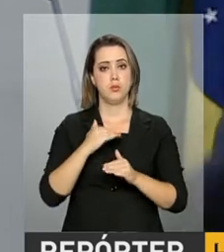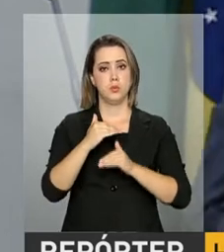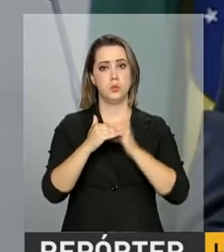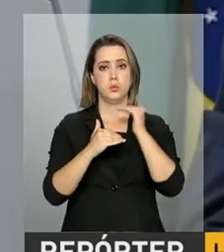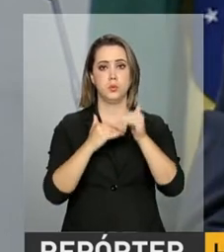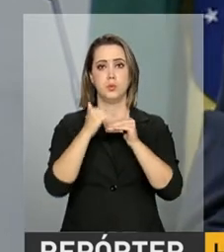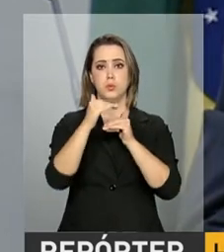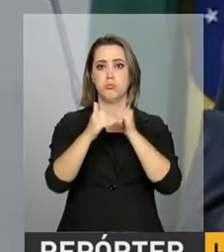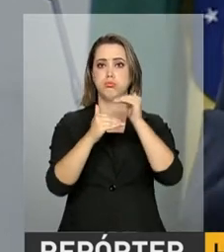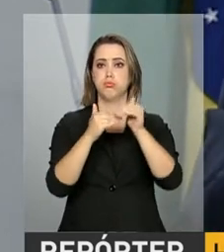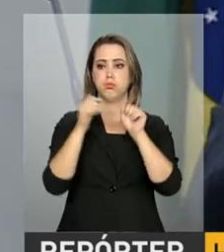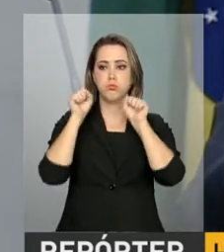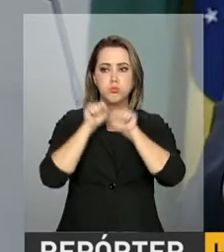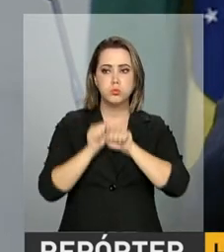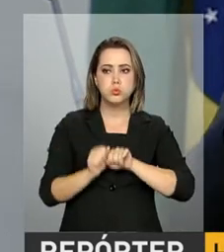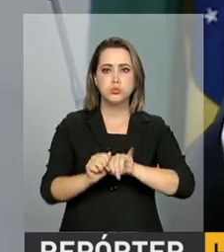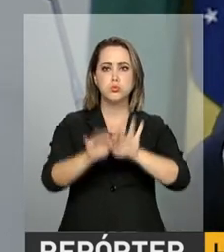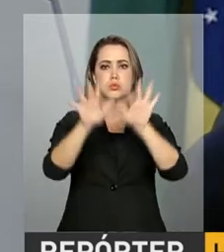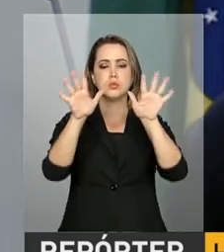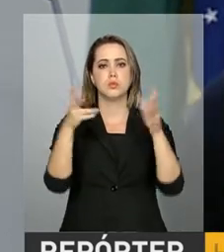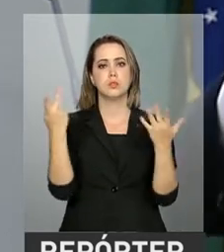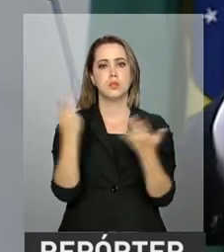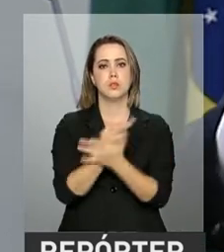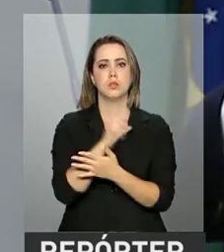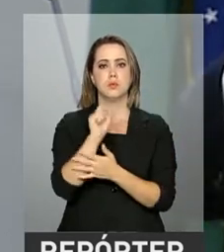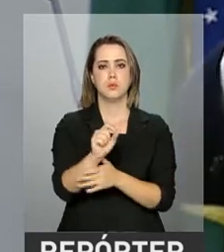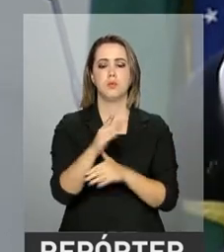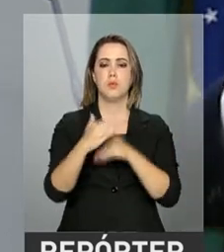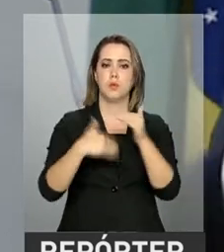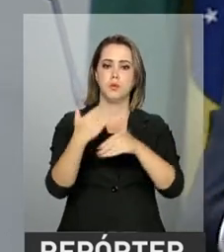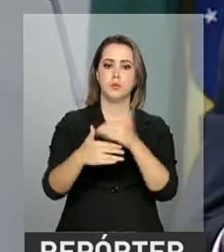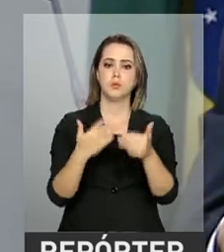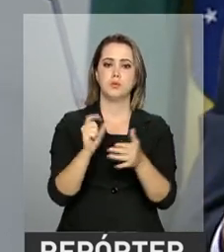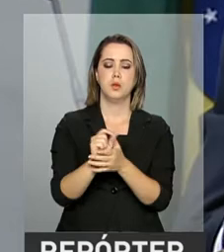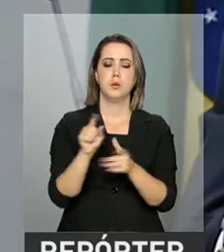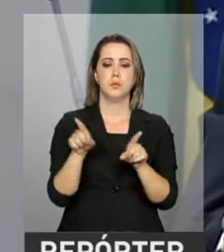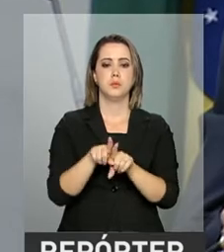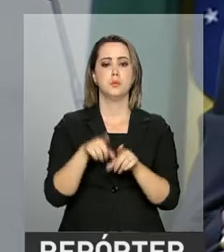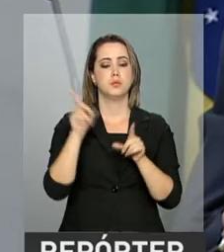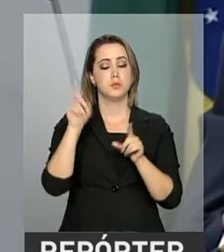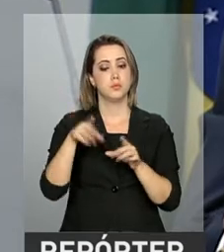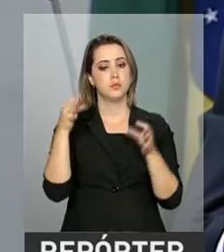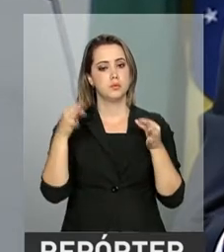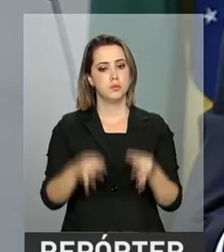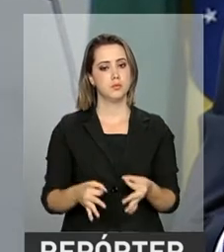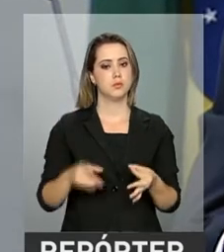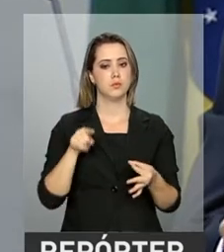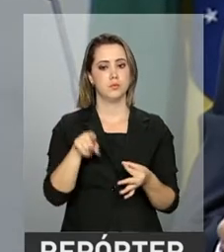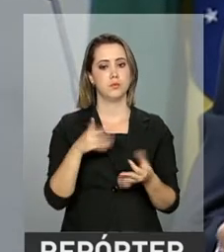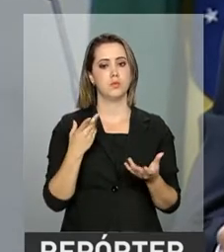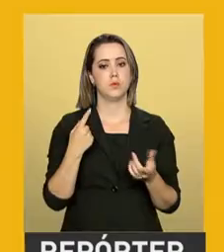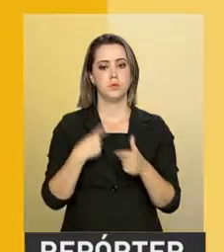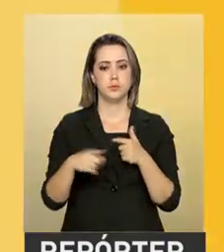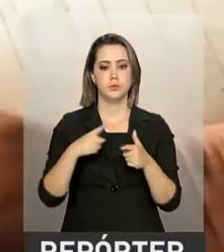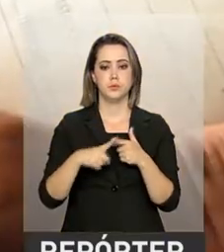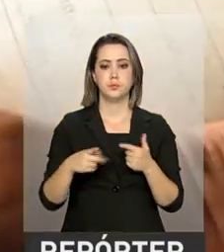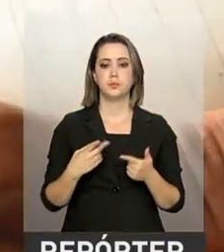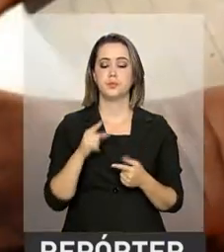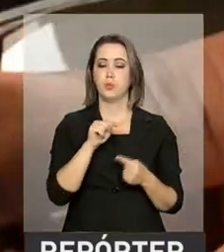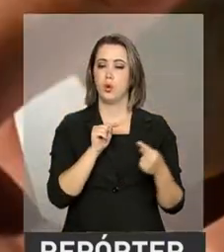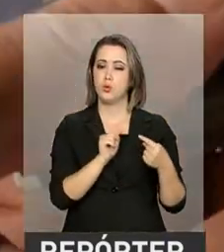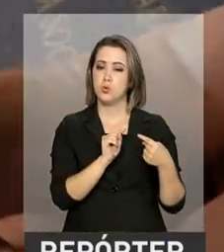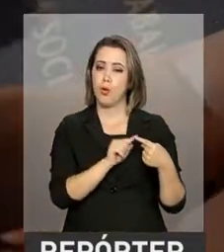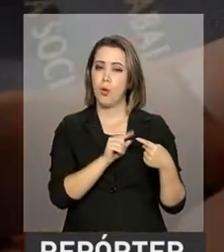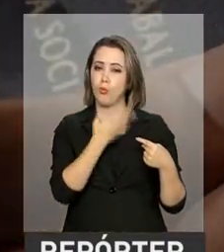uma forma avassaladora, com o correr do tempo. Então é exatamente este o problema. De acordo